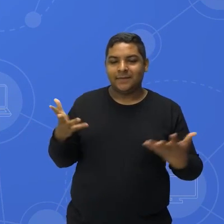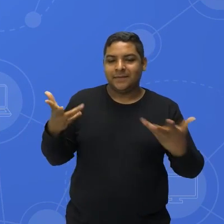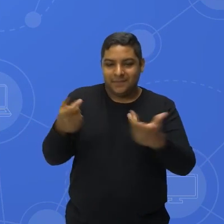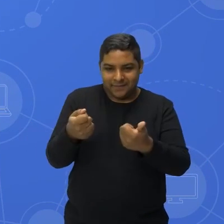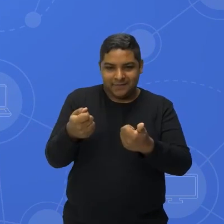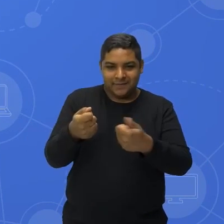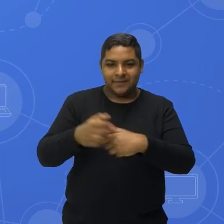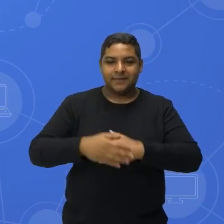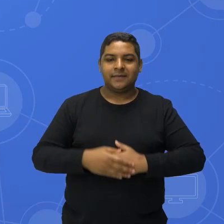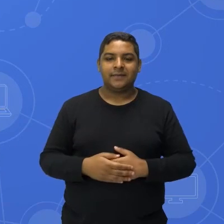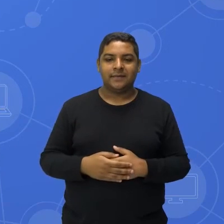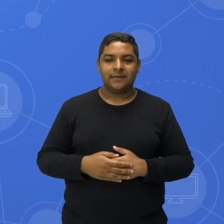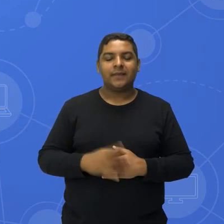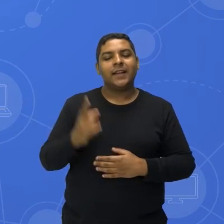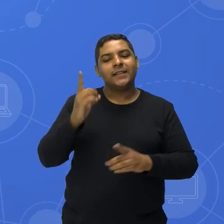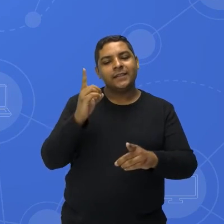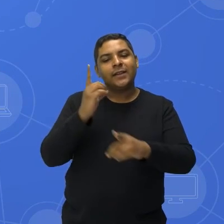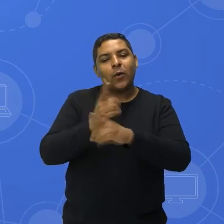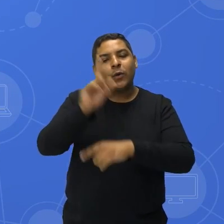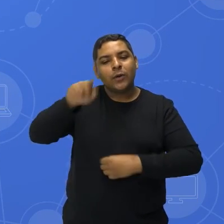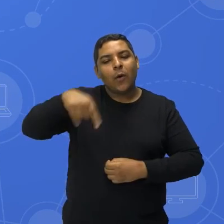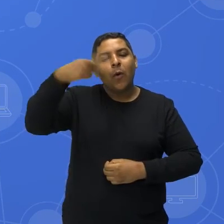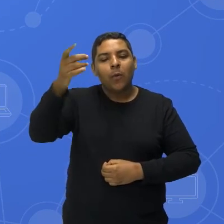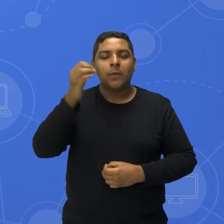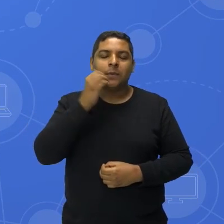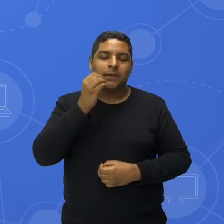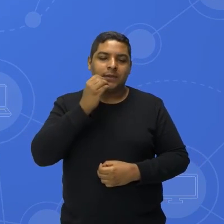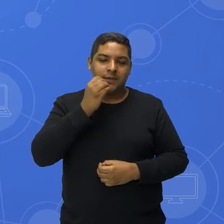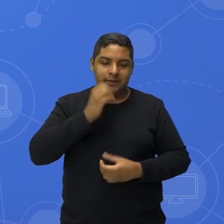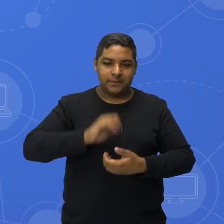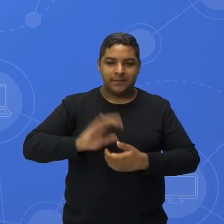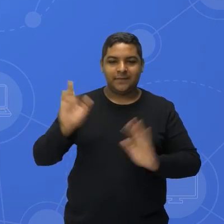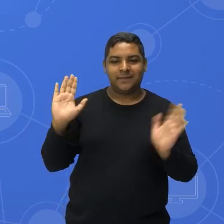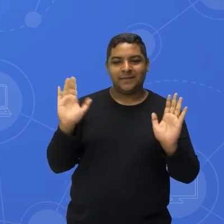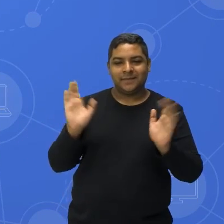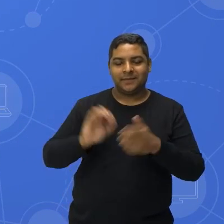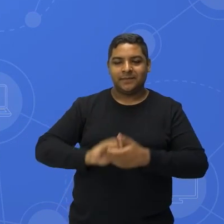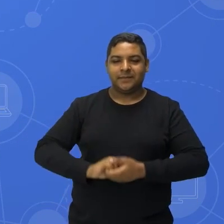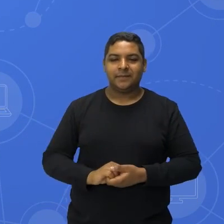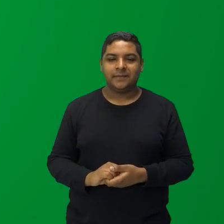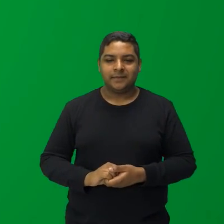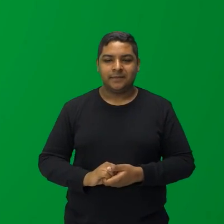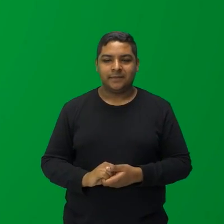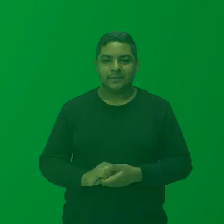maravilhosa e a gente se encontra em uma próxima oportunidade. Tchau, tchau!